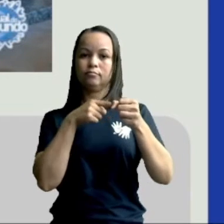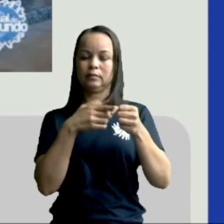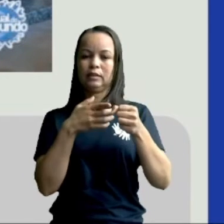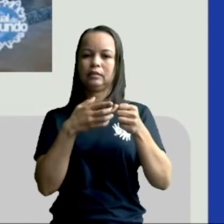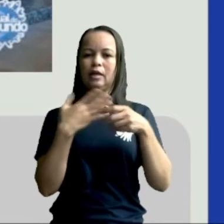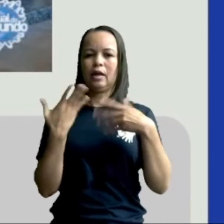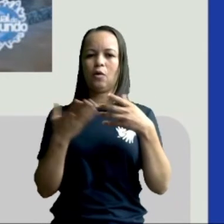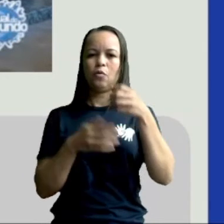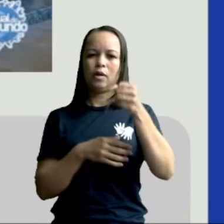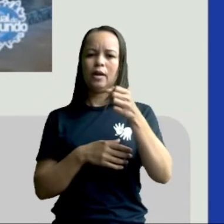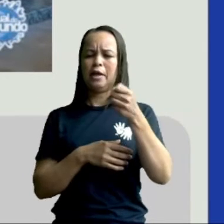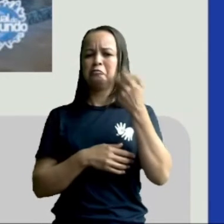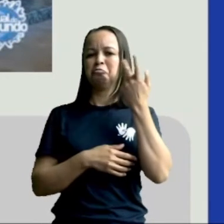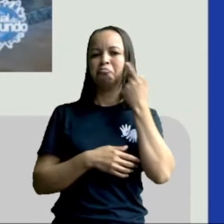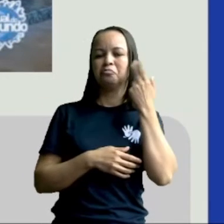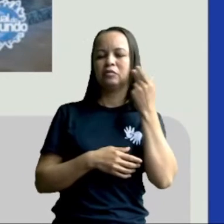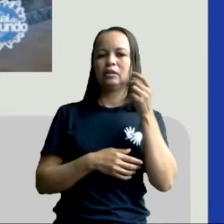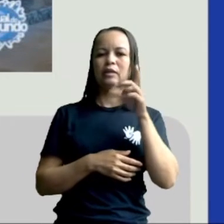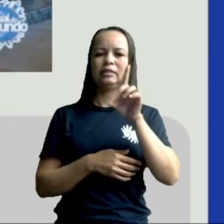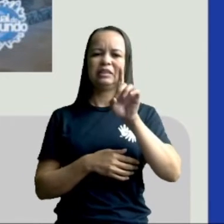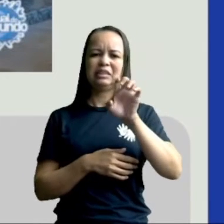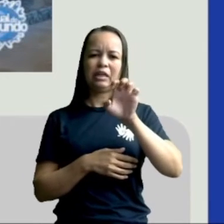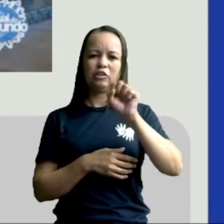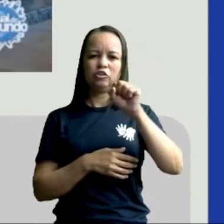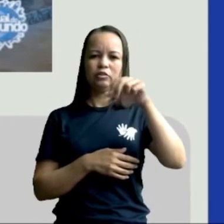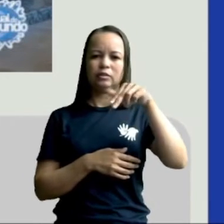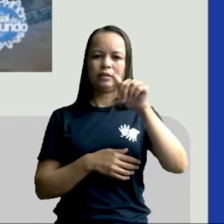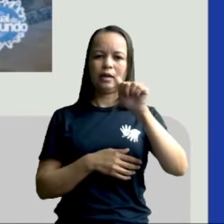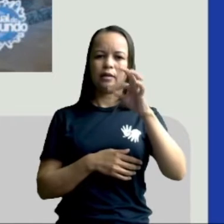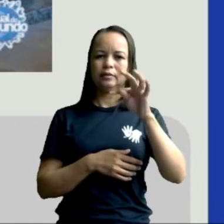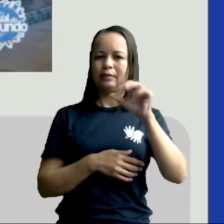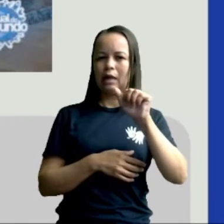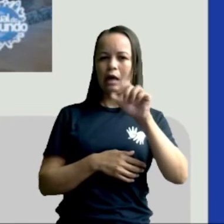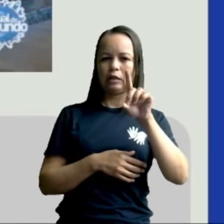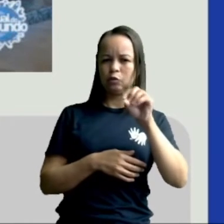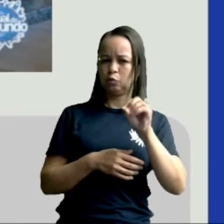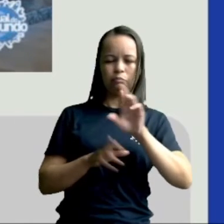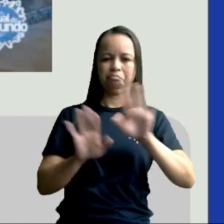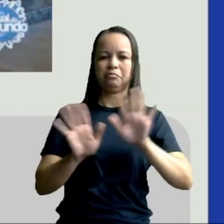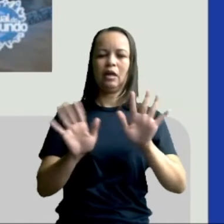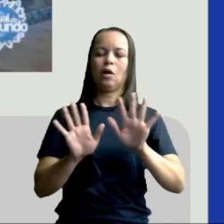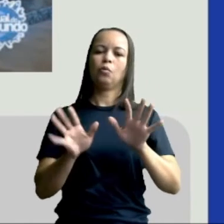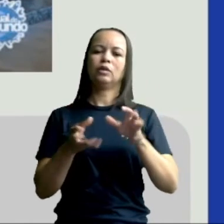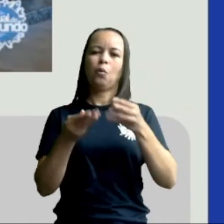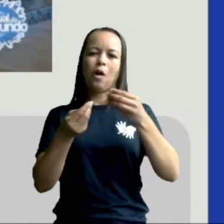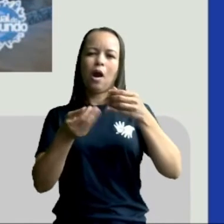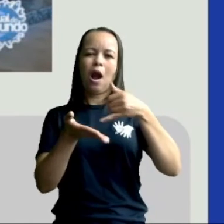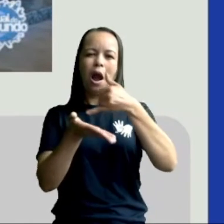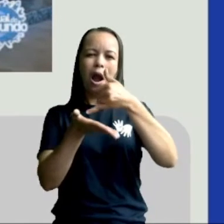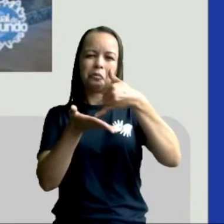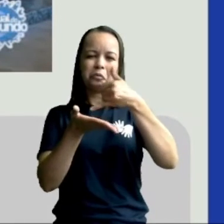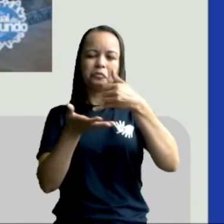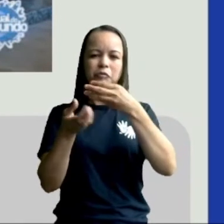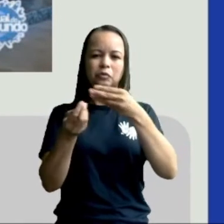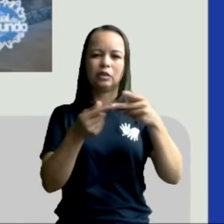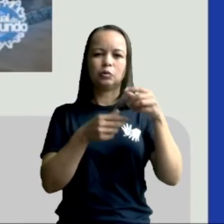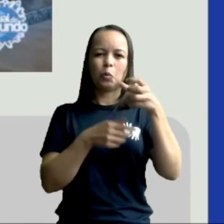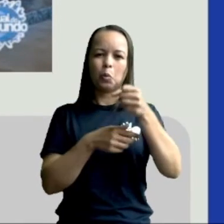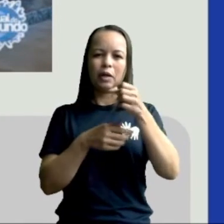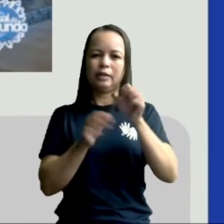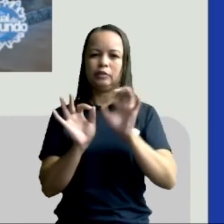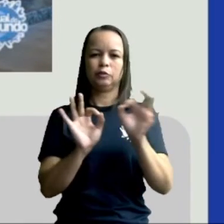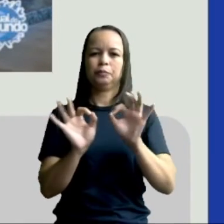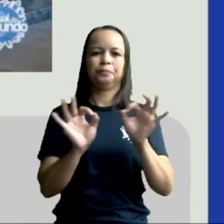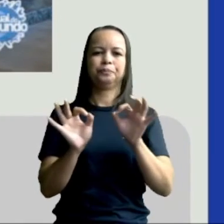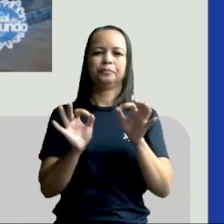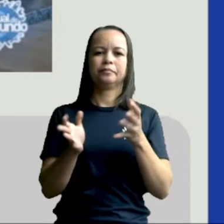seja leite comum, que não seja desnatado, porque a nata do leite faz bastante diferença. A gordura do leite é o que é o segredinho dessa